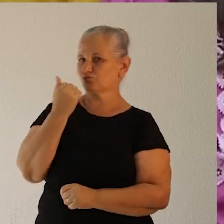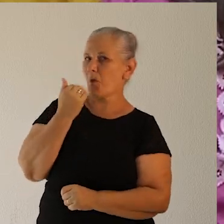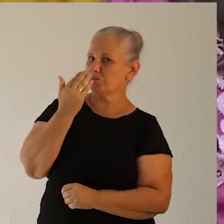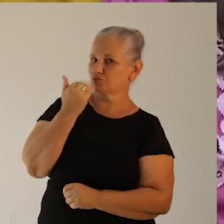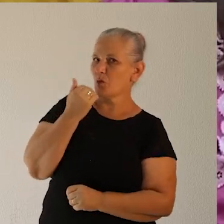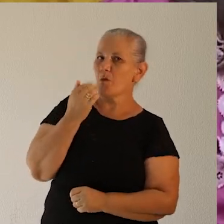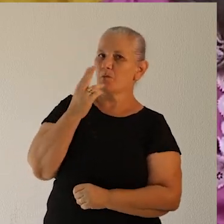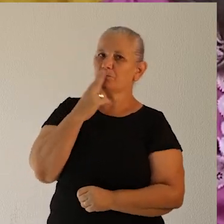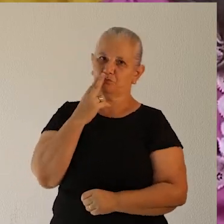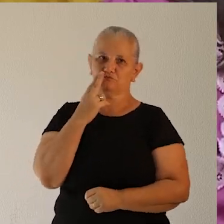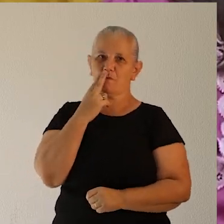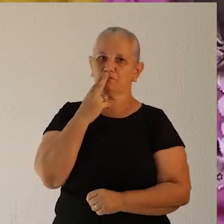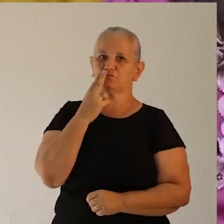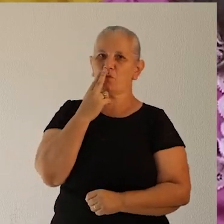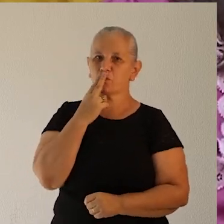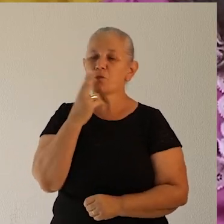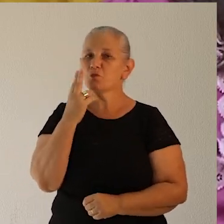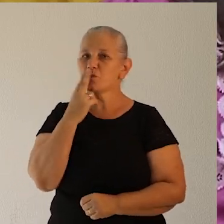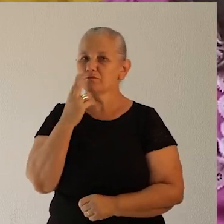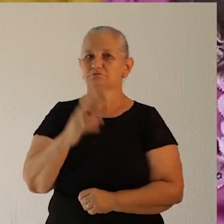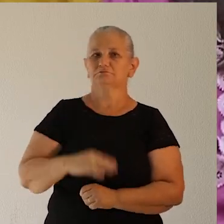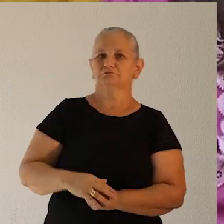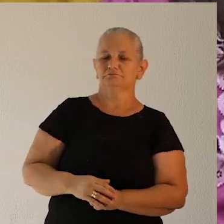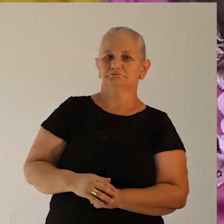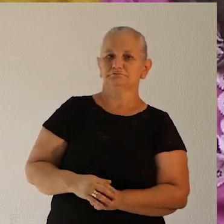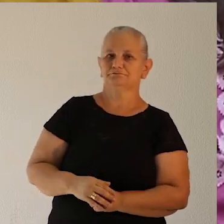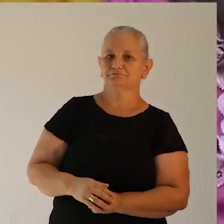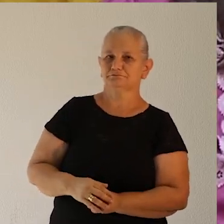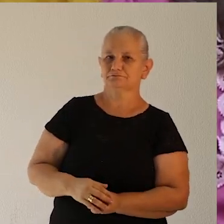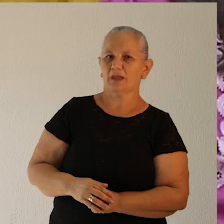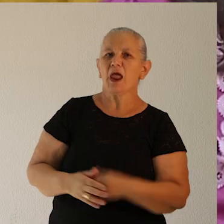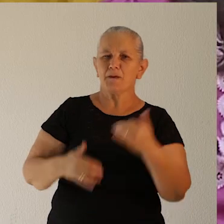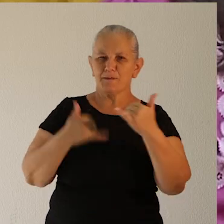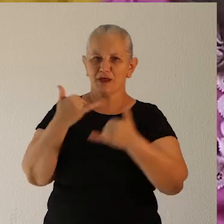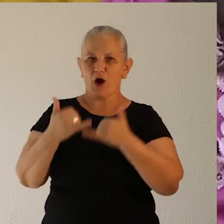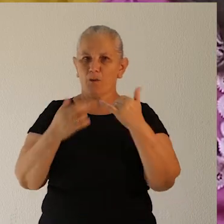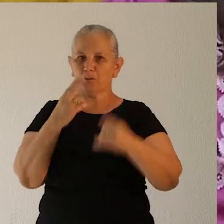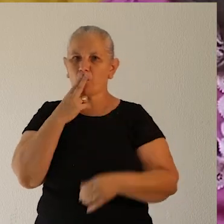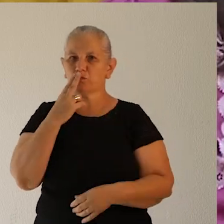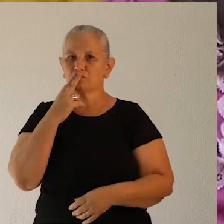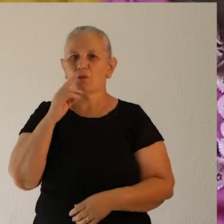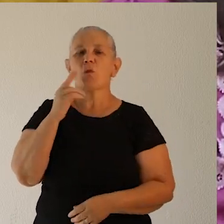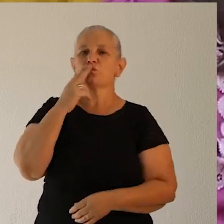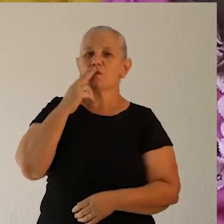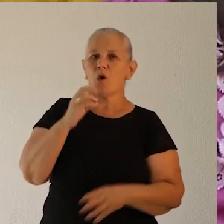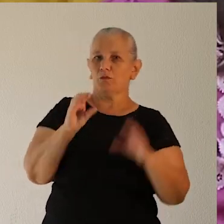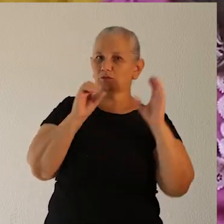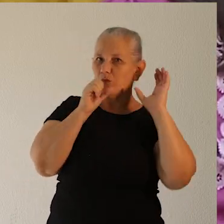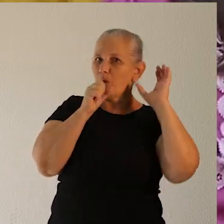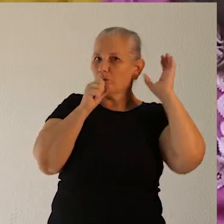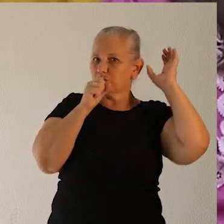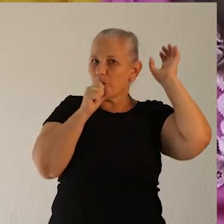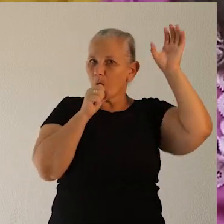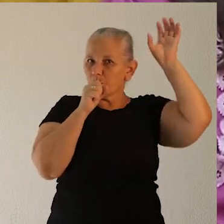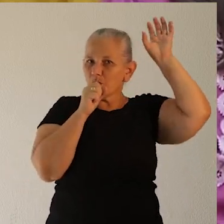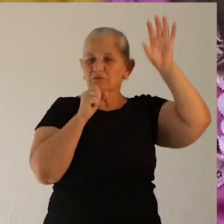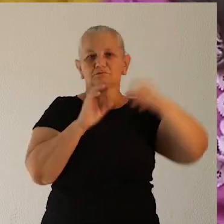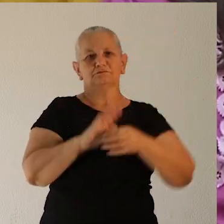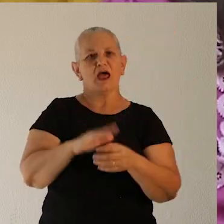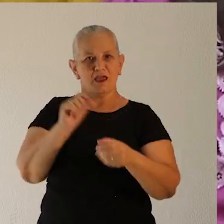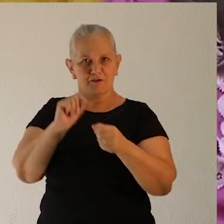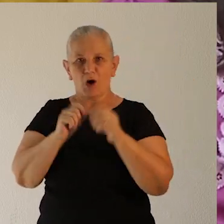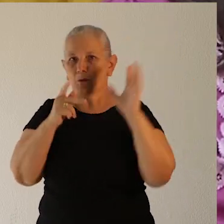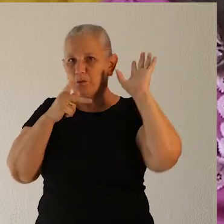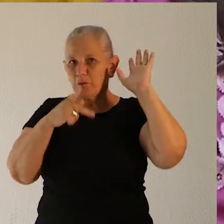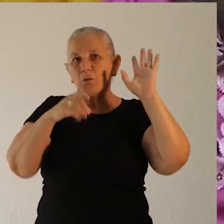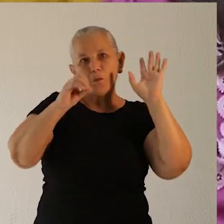fazia popó, dava um pito nos moleques, completava com pororó. Este é o Ernesto Canivete. Enquanto fazia